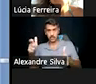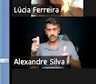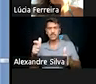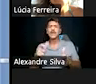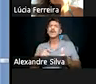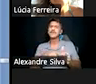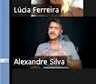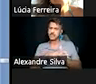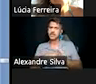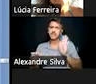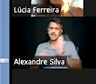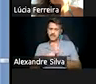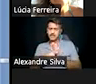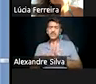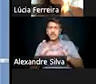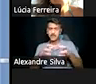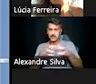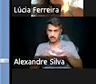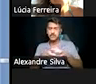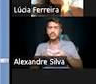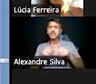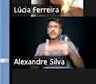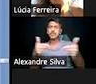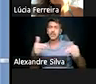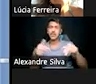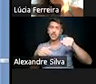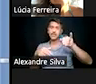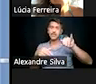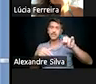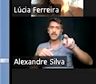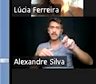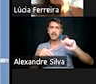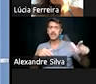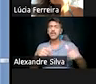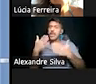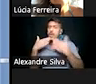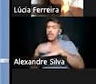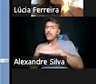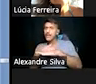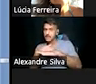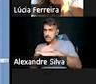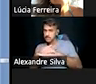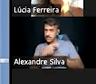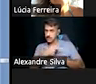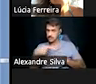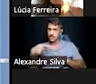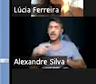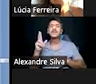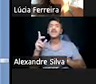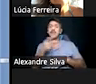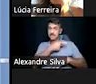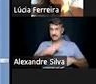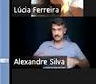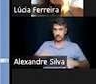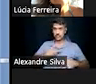pesquisadores do Departamento Nacional da Produção Mineral, e ele conversa com esses 2 pesquisadores, e esses 2 pesquisadores